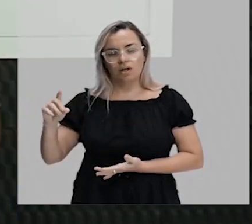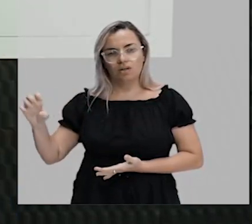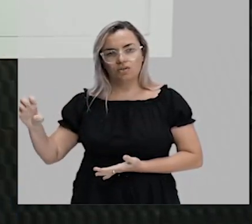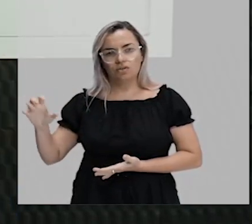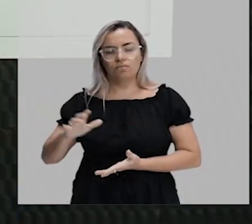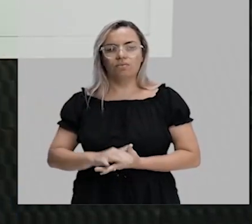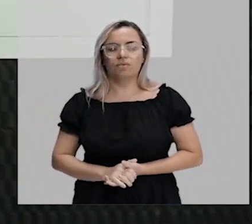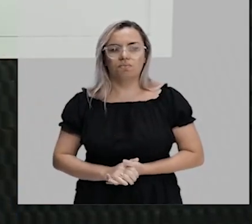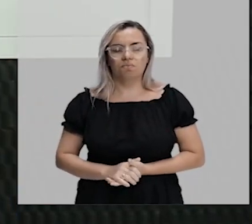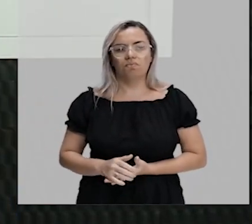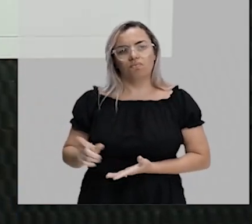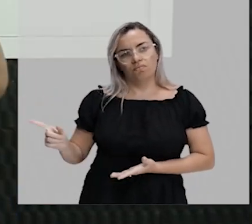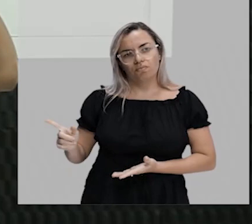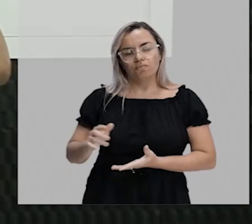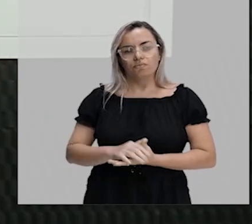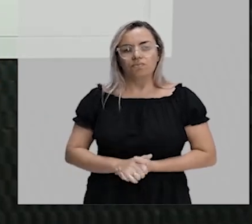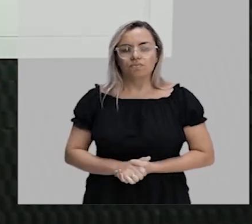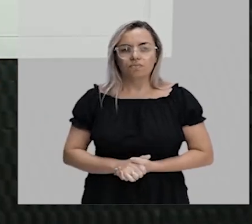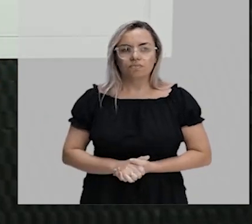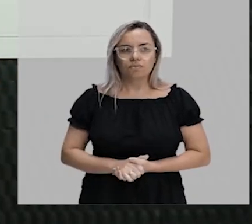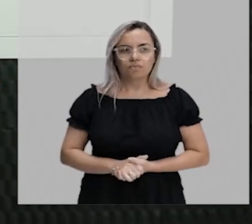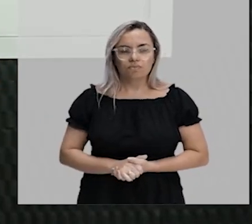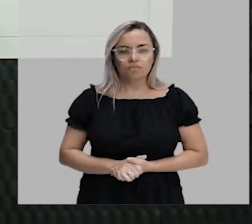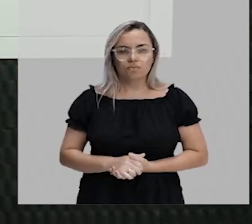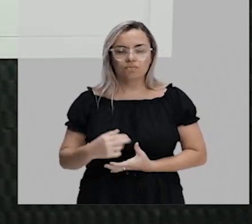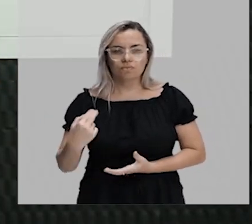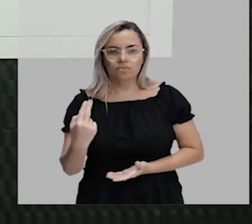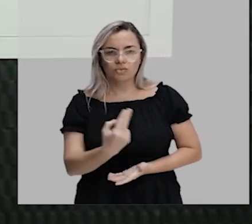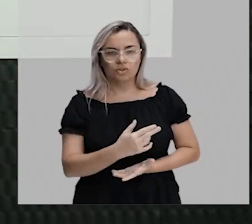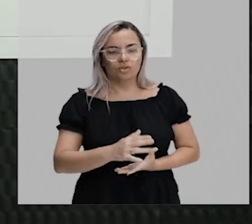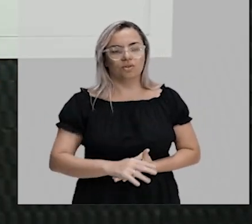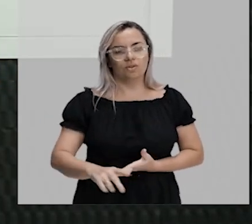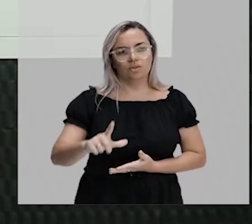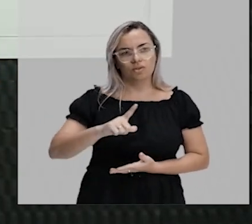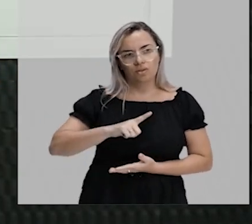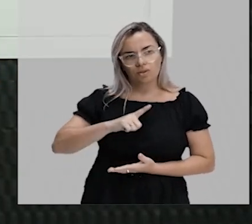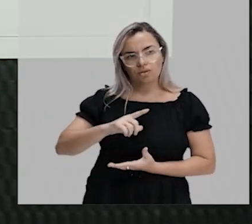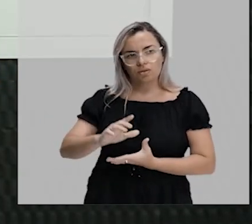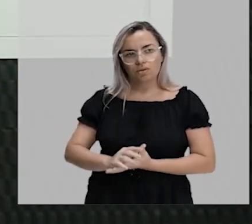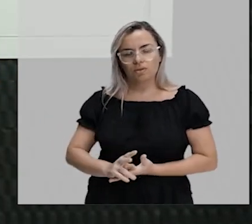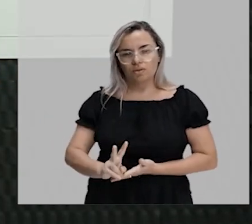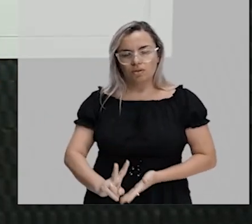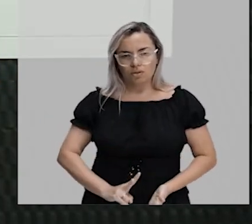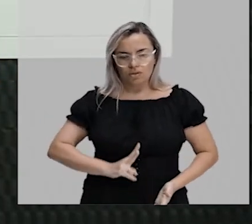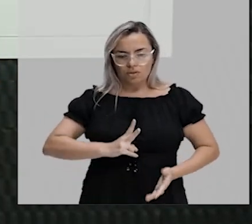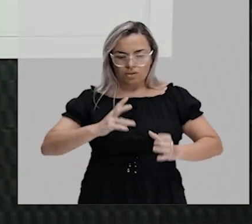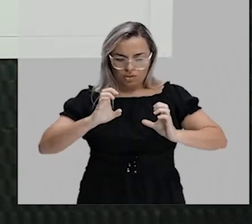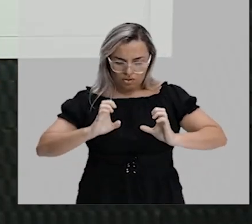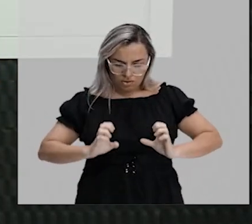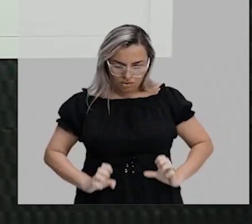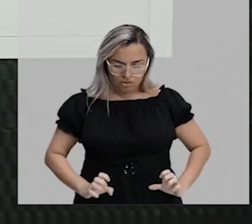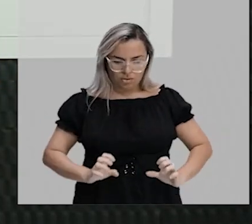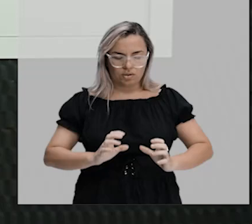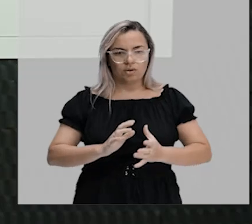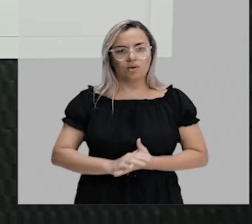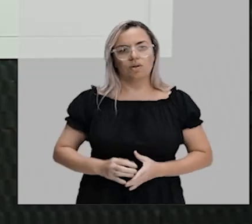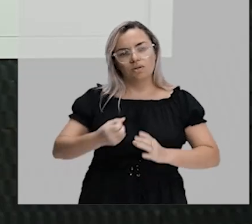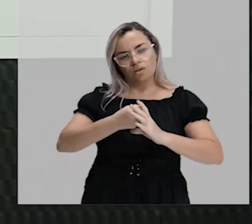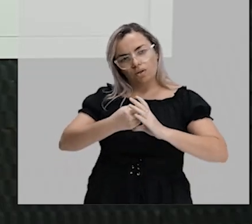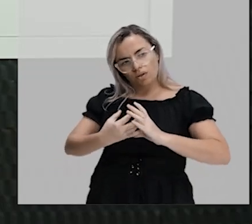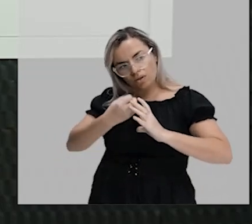Certo? Perfeito? Olha só. Então aqui nós temos a ética das virtudes em Aristóteles. As nossas qualidades elas